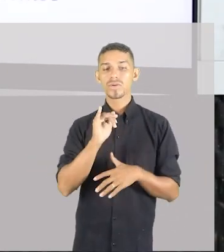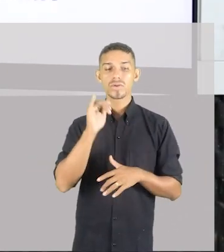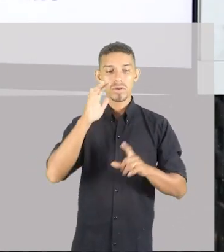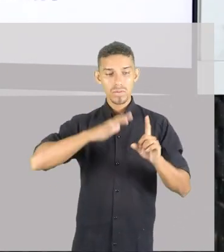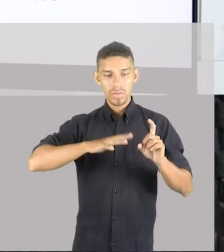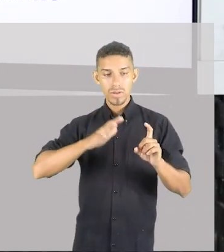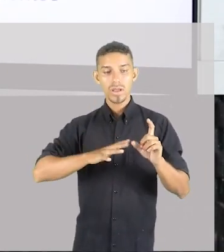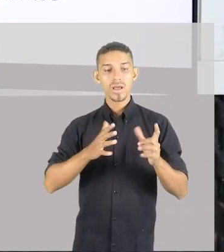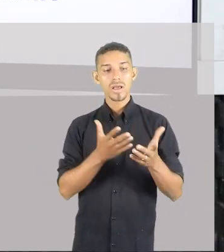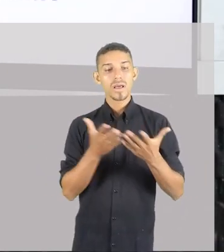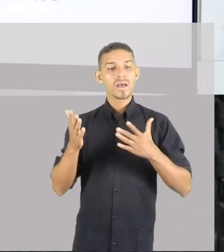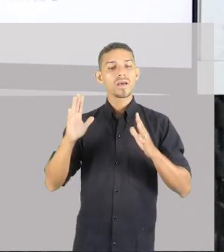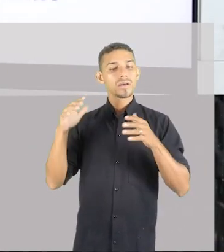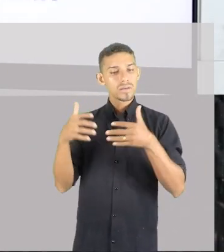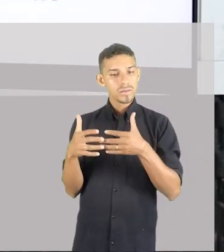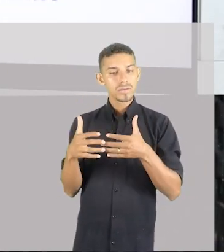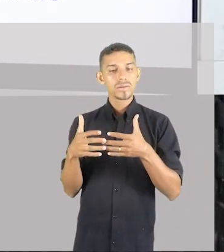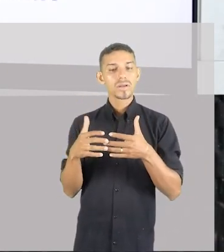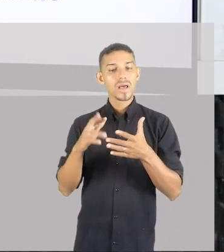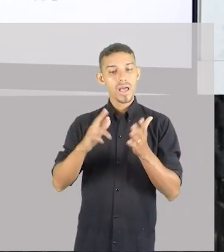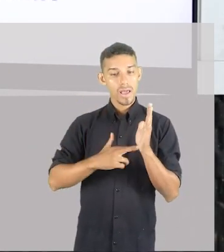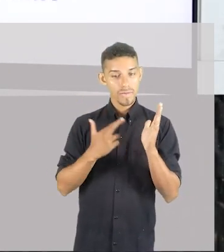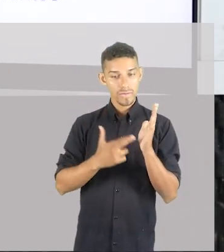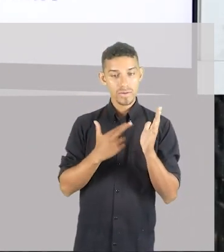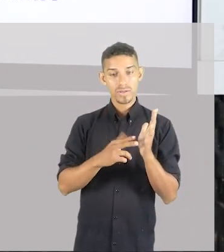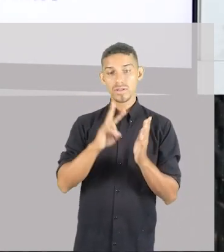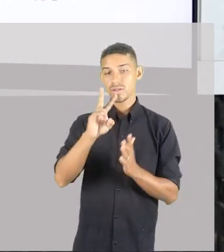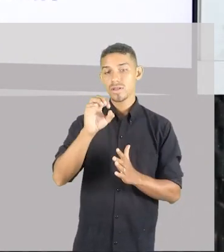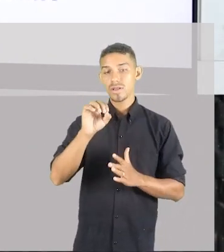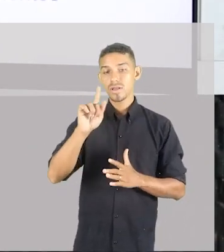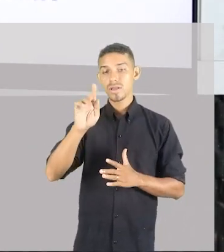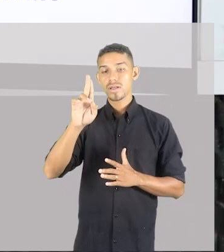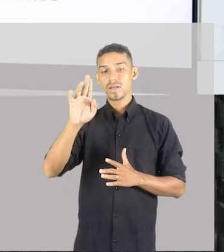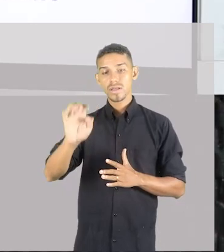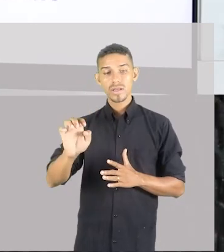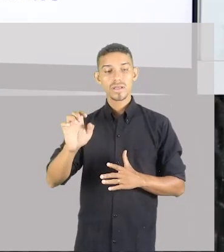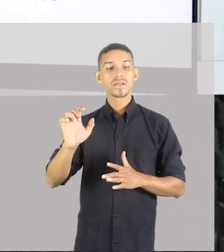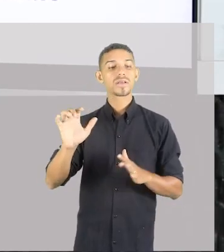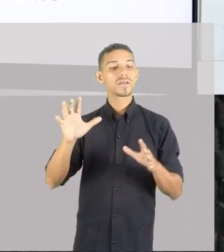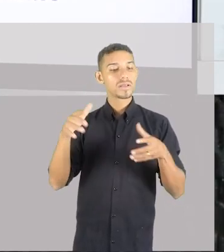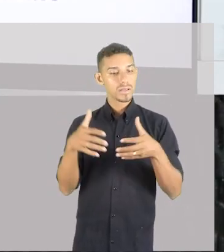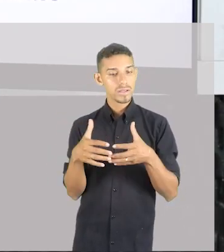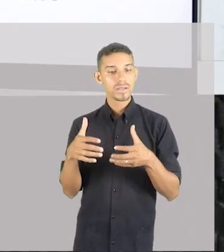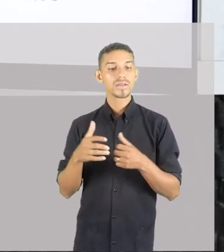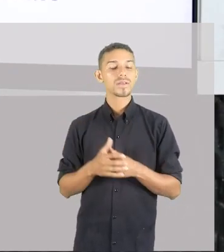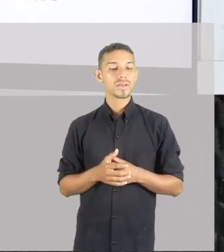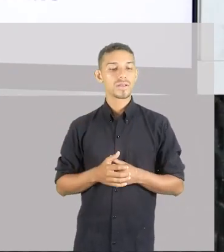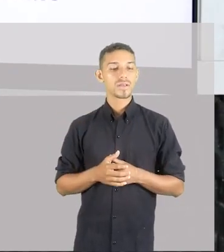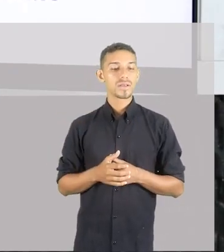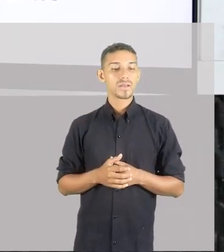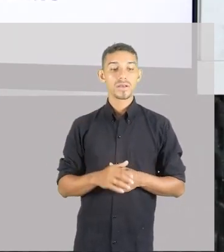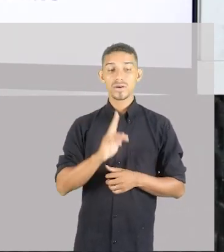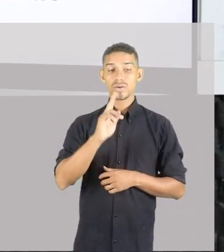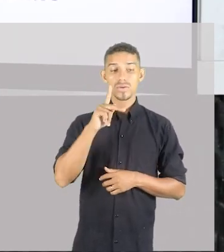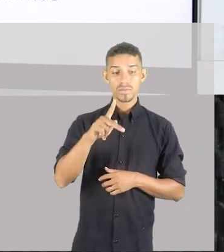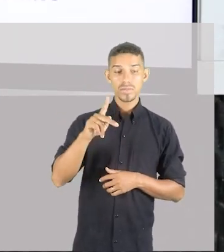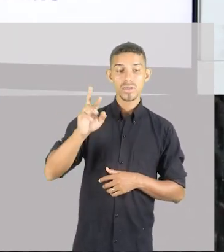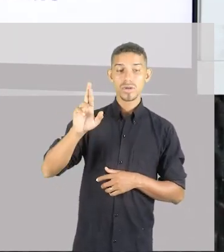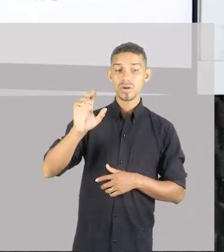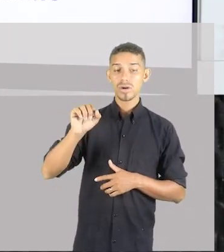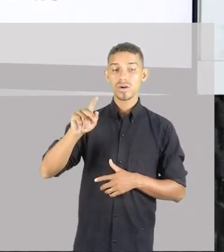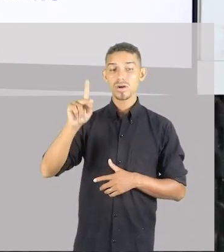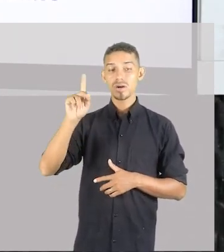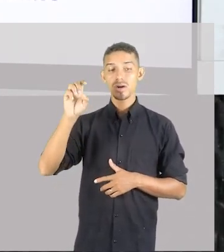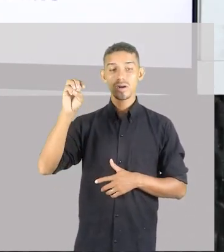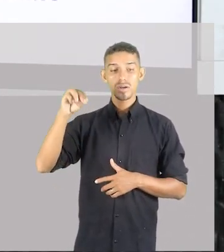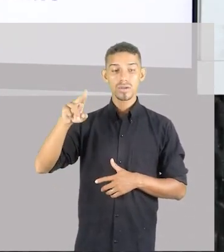adotados pel icônica a revista vog que tinha um apelo muito elitizado na época o Up hacking movimento